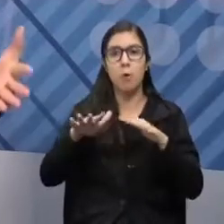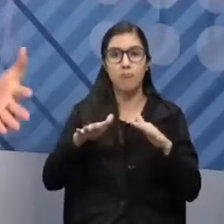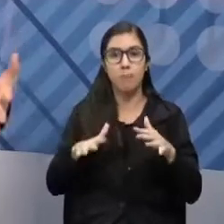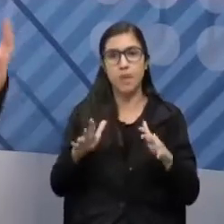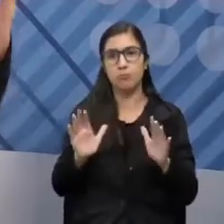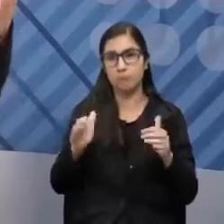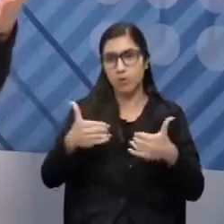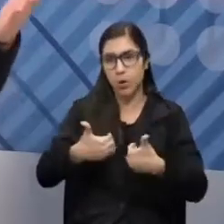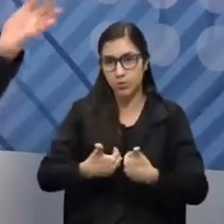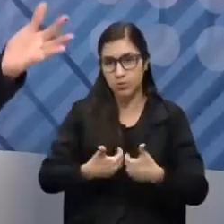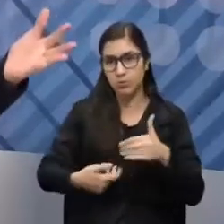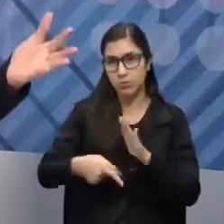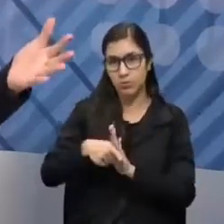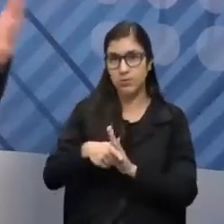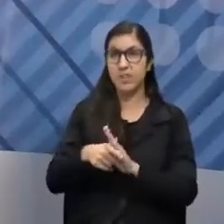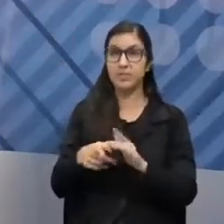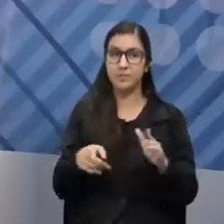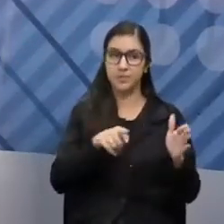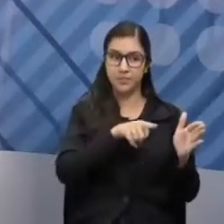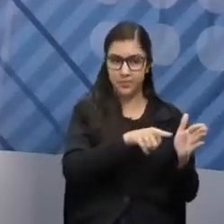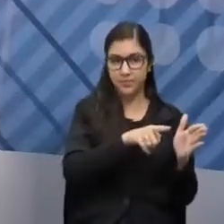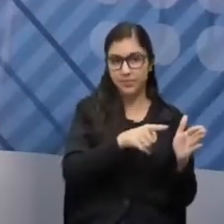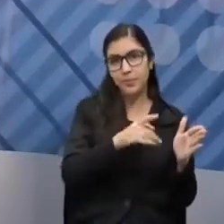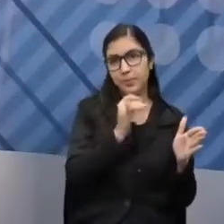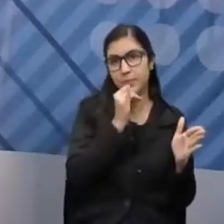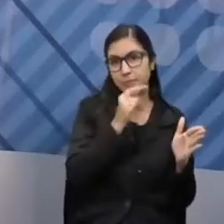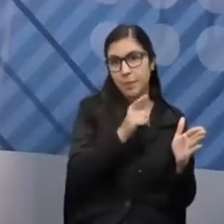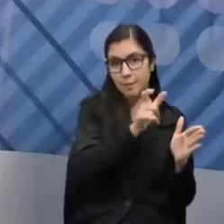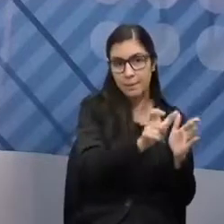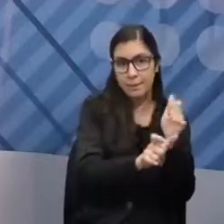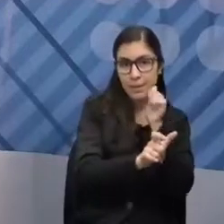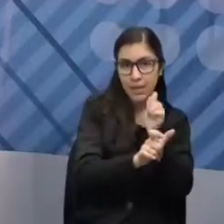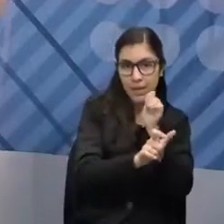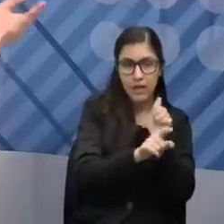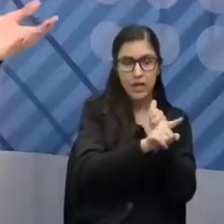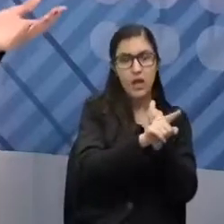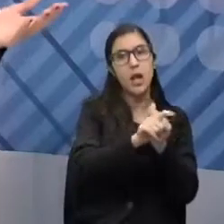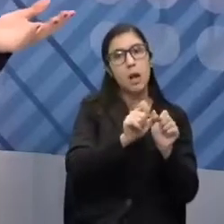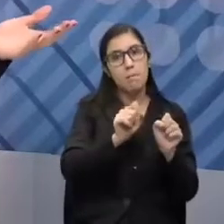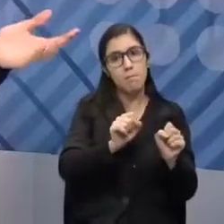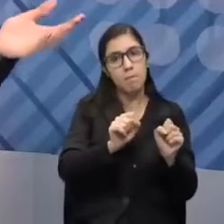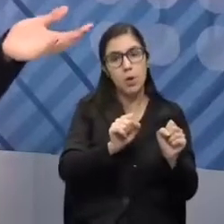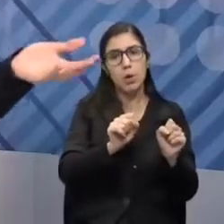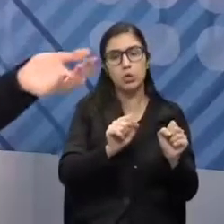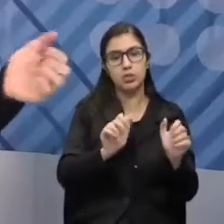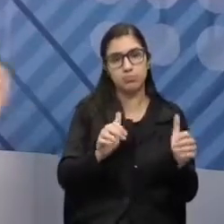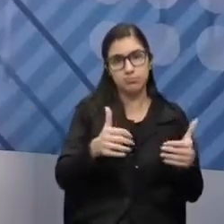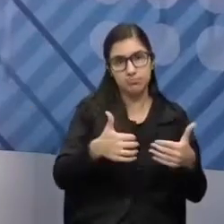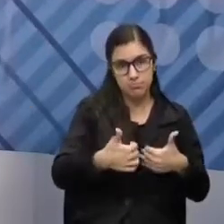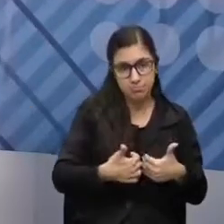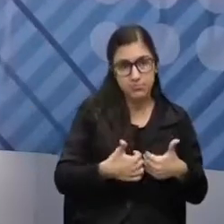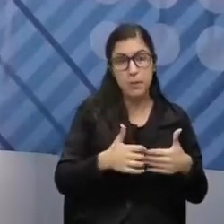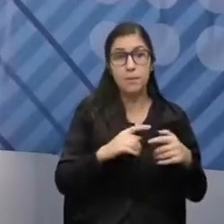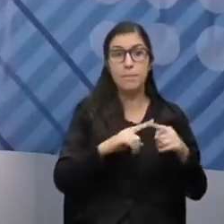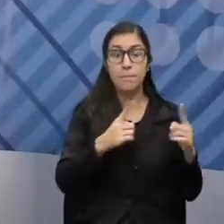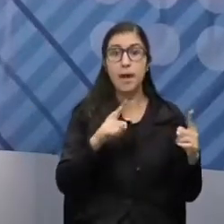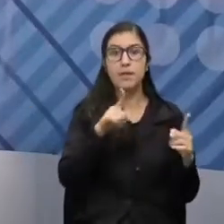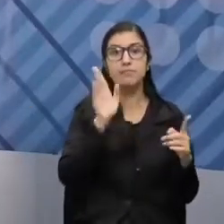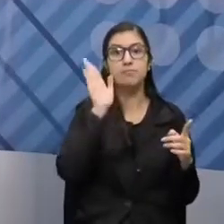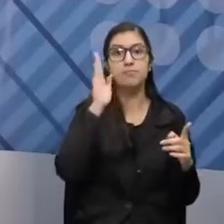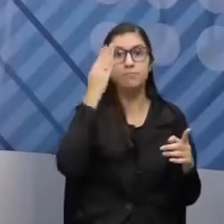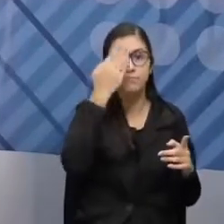com surdo-cegueira não é uma criança autista, embora ela possa também estar dentro do transtorno do espectro. Só que